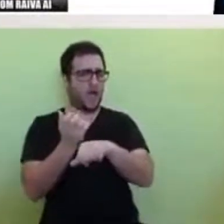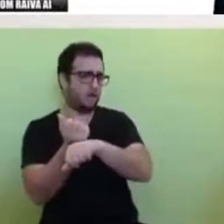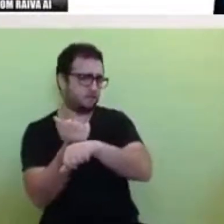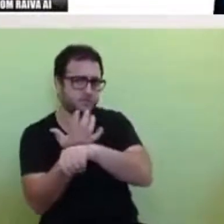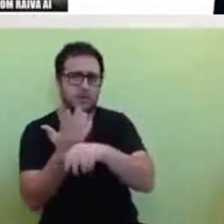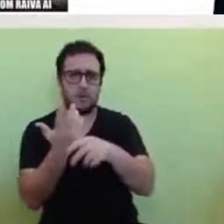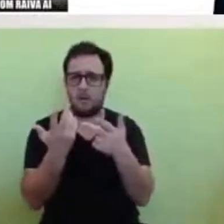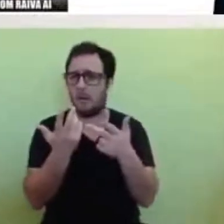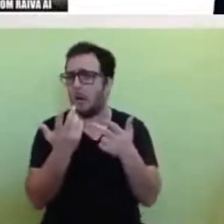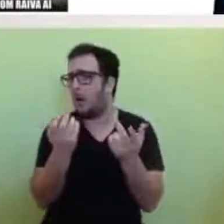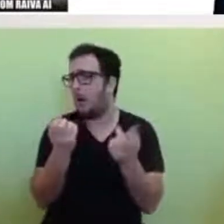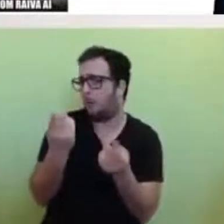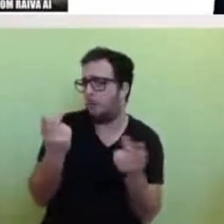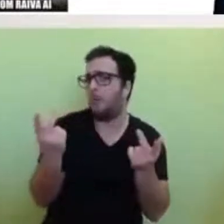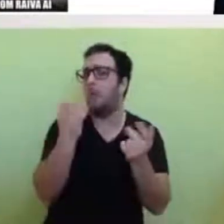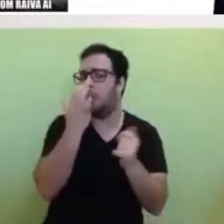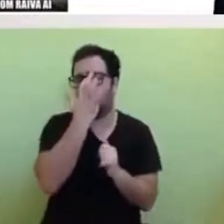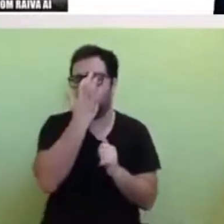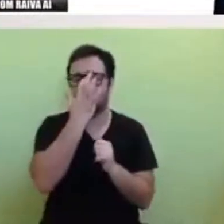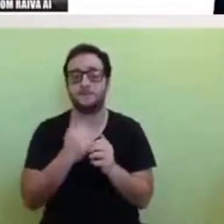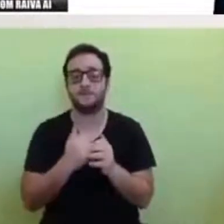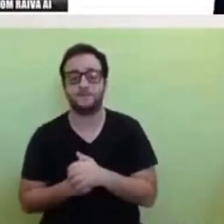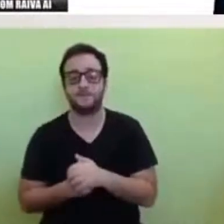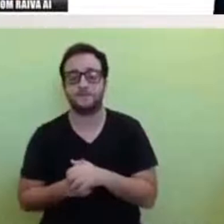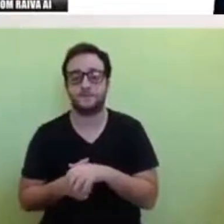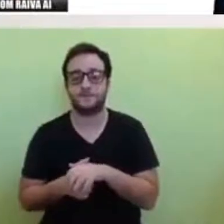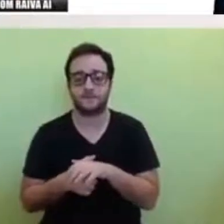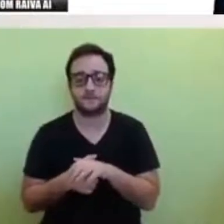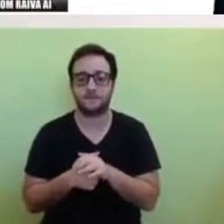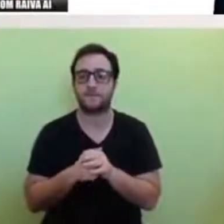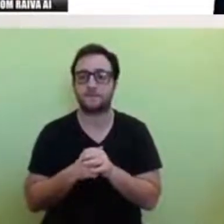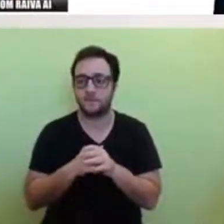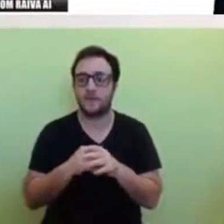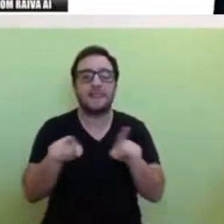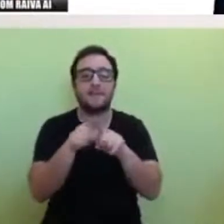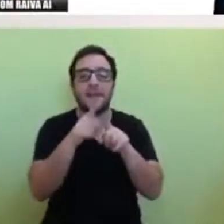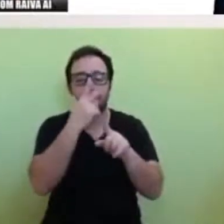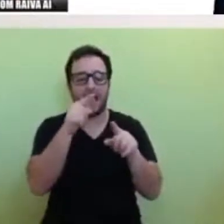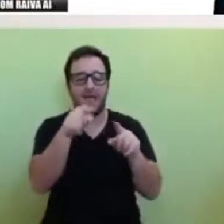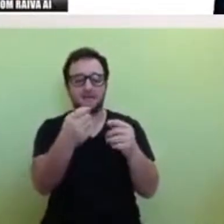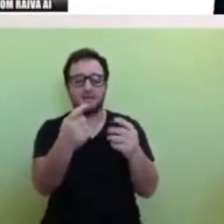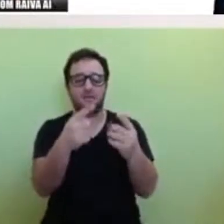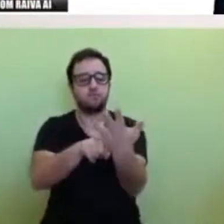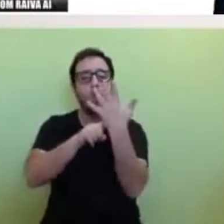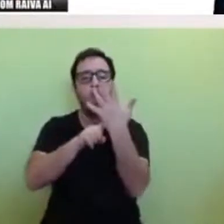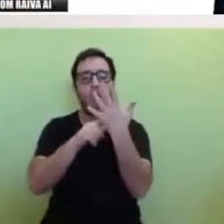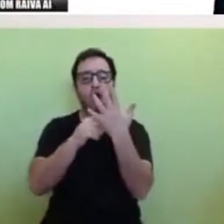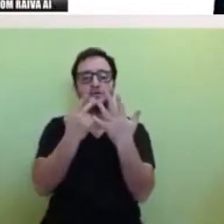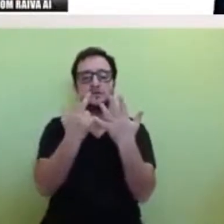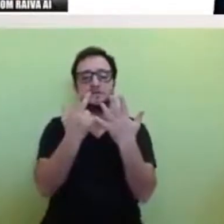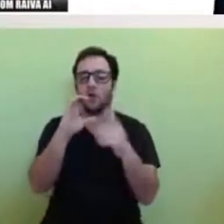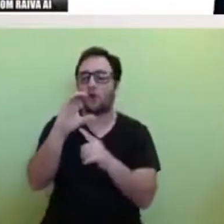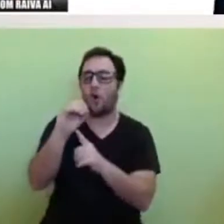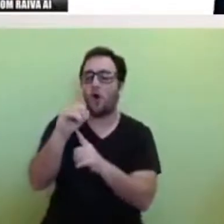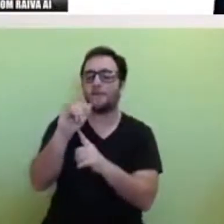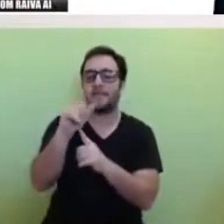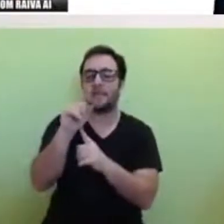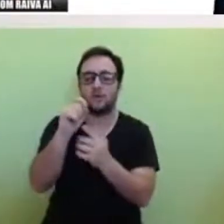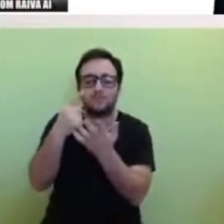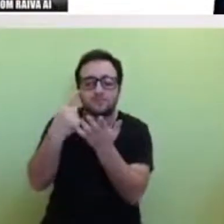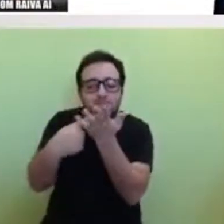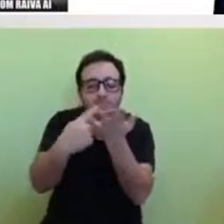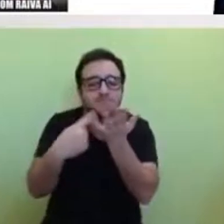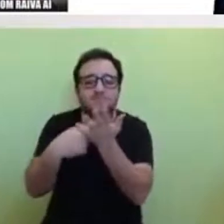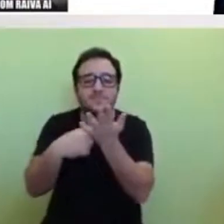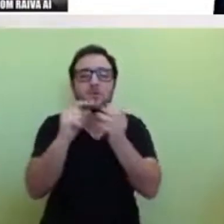códigos gráficos. No caso da língua de sinais, o que que faz emoção? Como eu disse, nossas expressões não manuais,